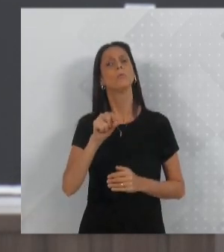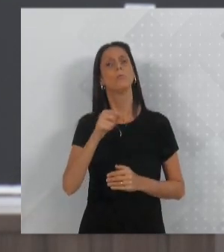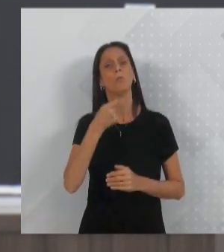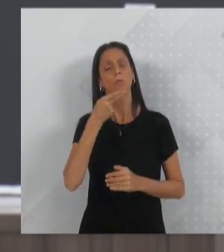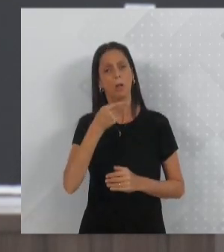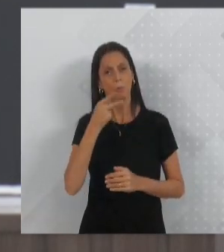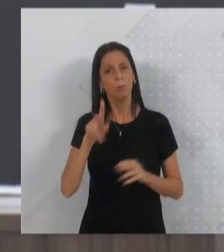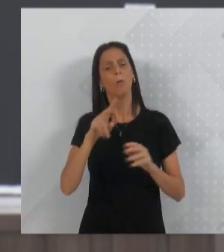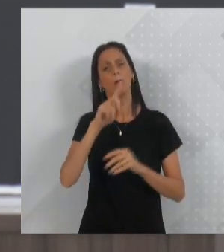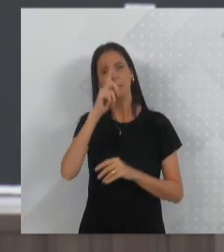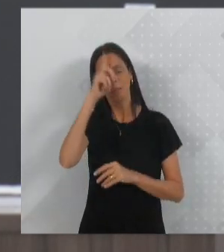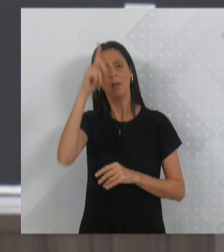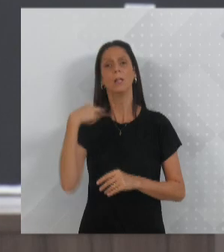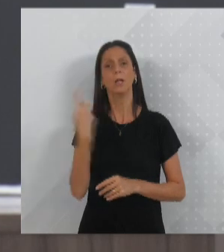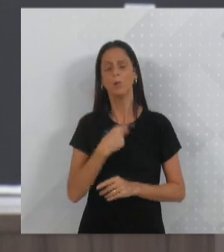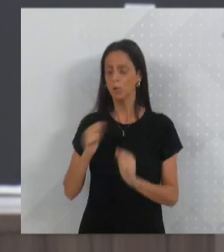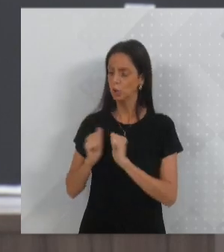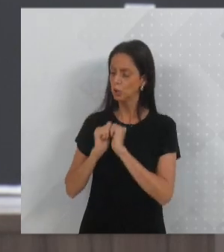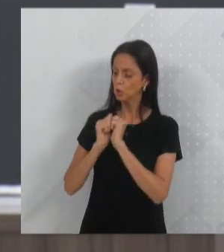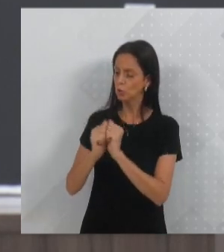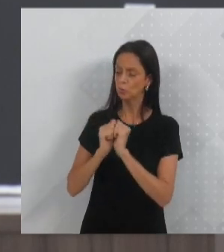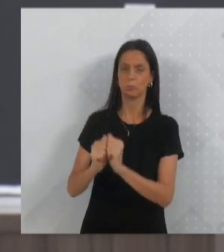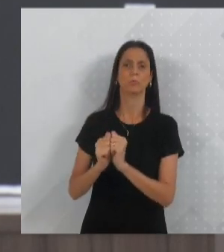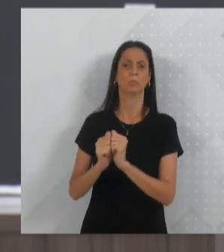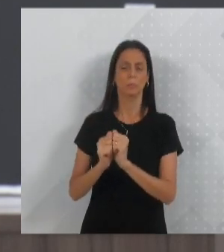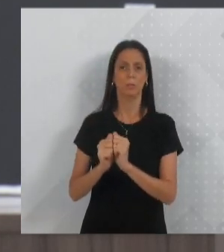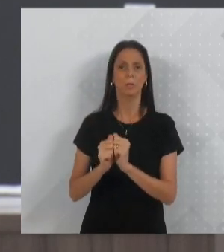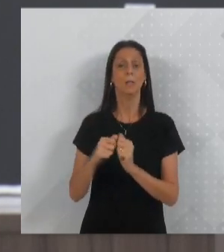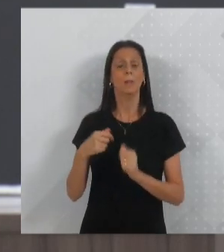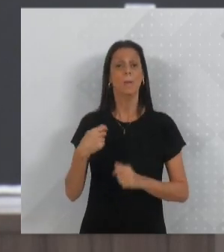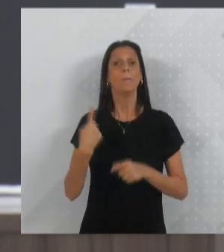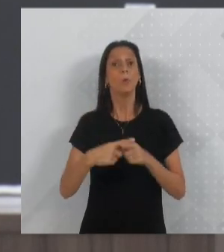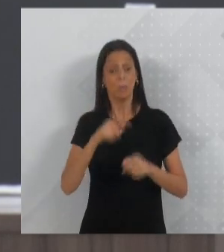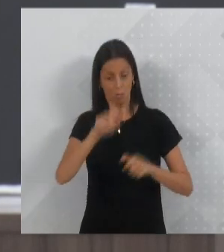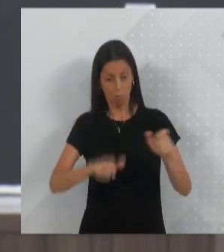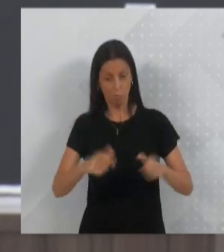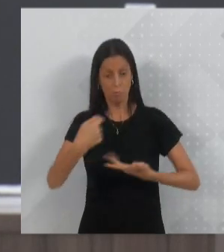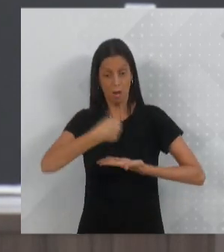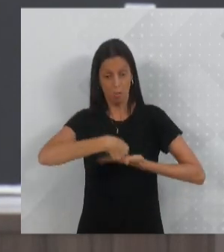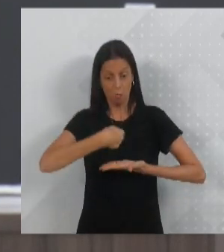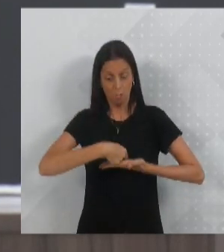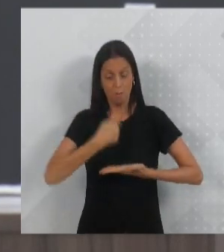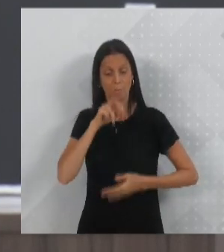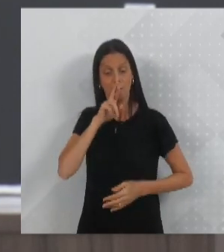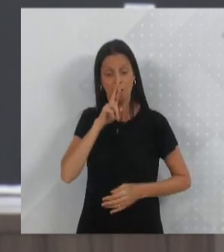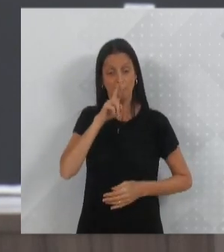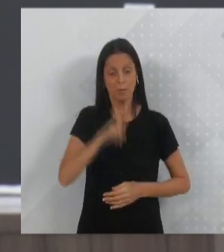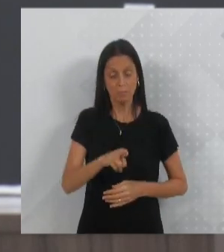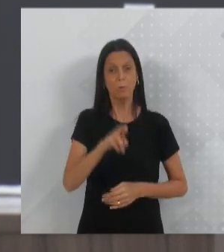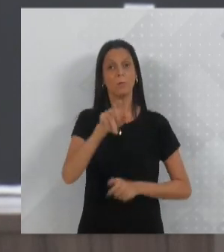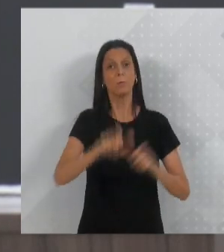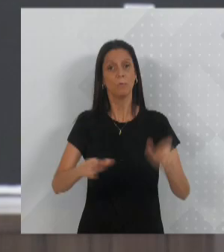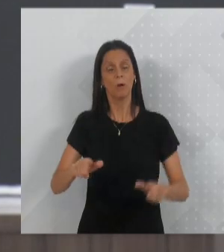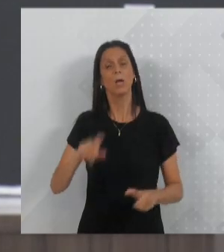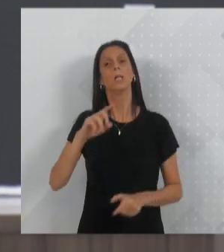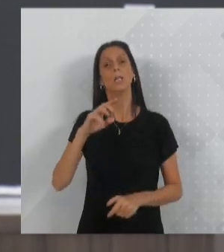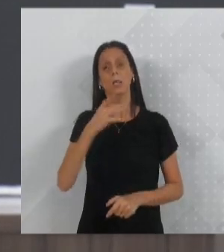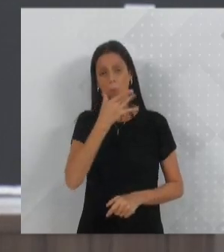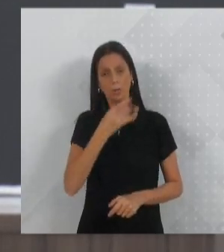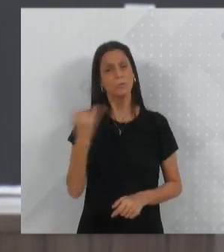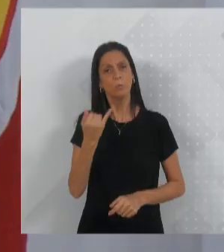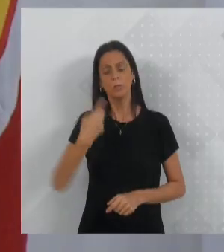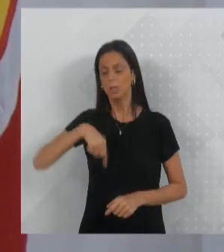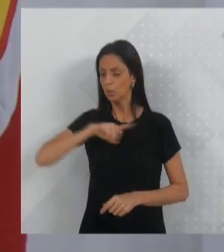conjuntamente aqui tomar um posicionamento Para darmos uma resposta porque estamos sendo cobrado também e eu acho importante que isso seja feito de forma coletiva